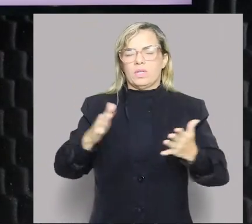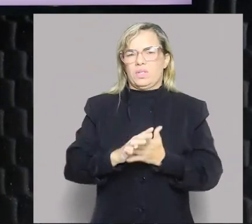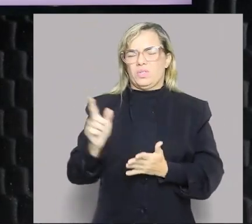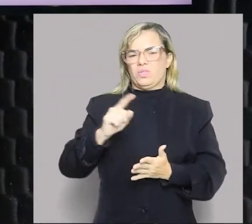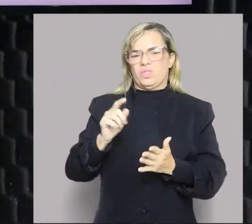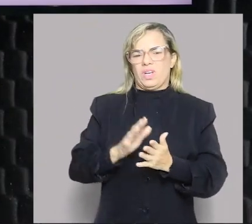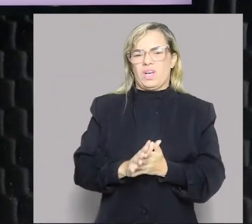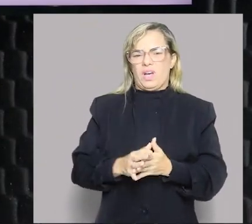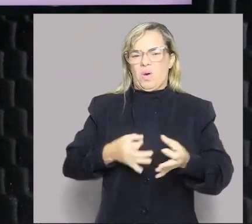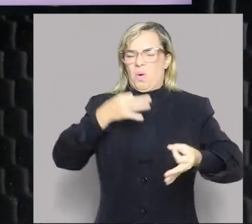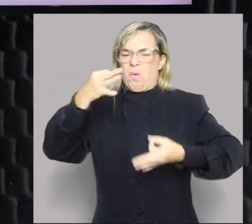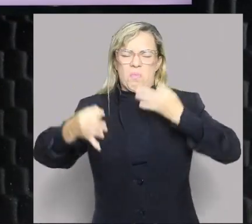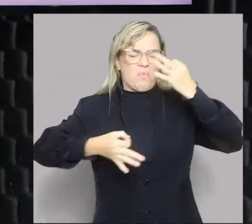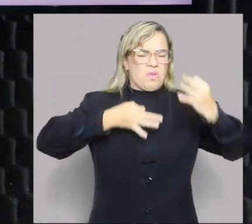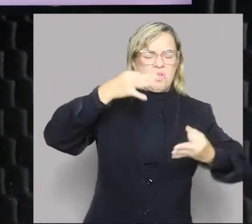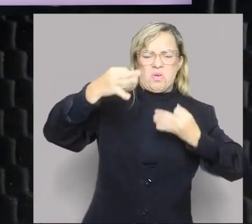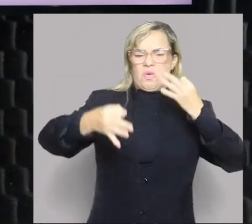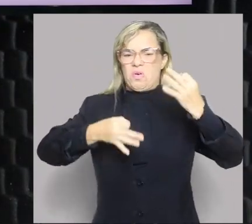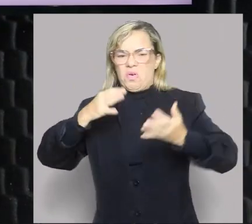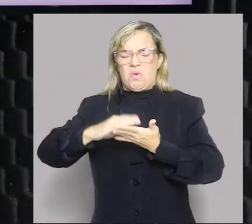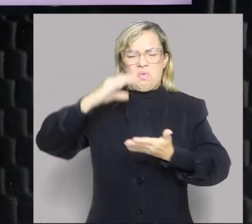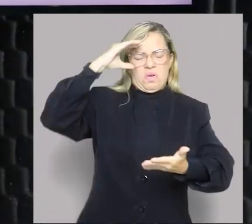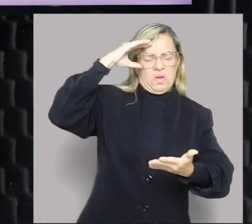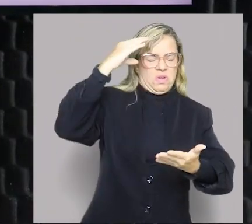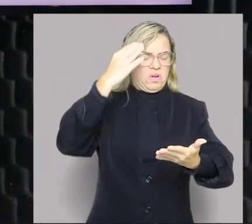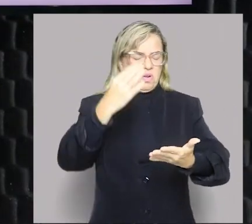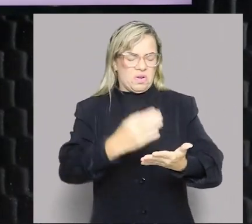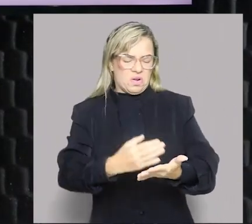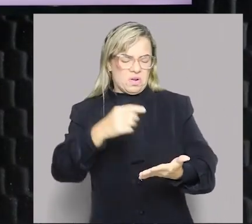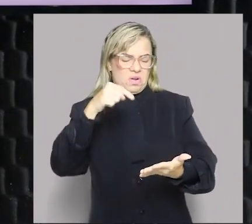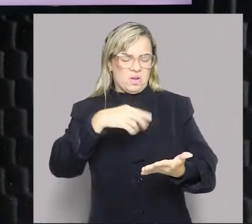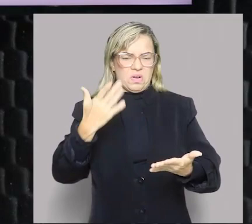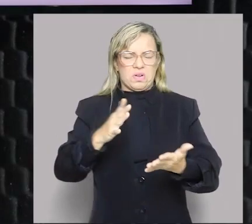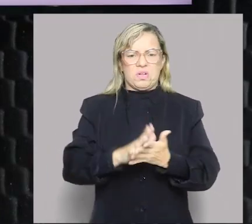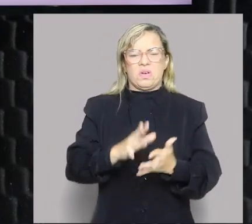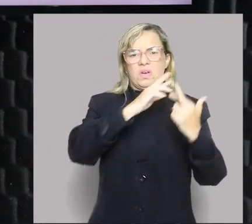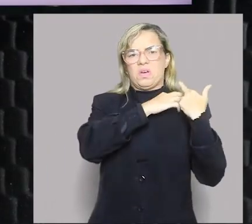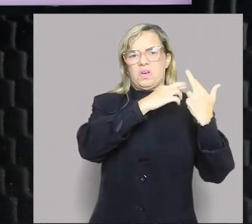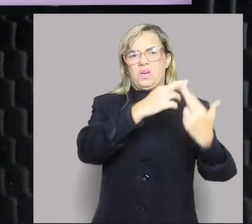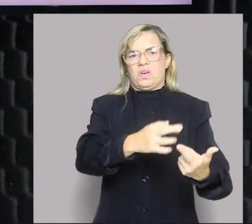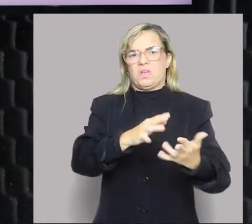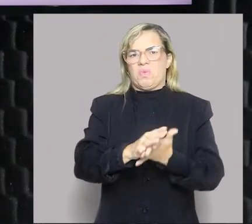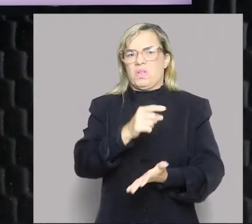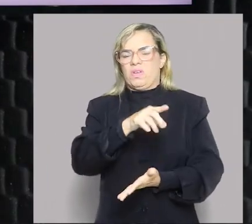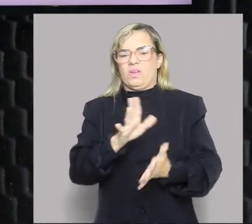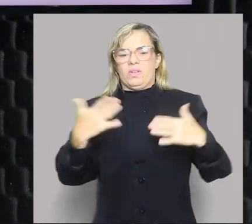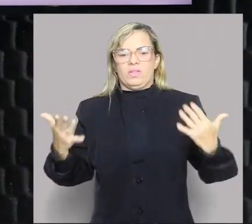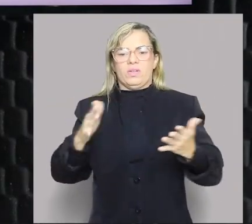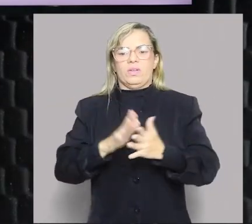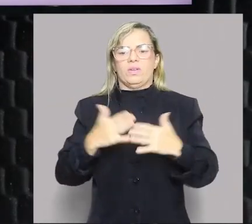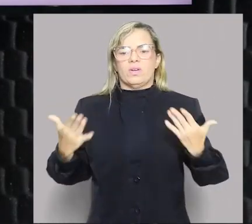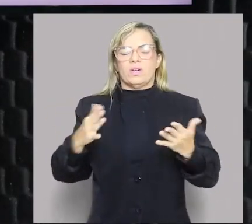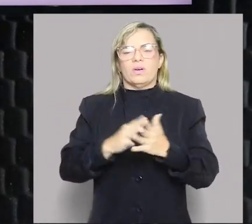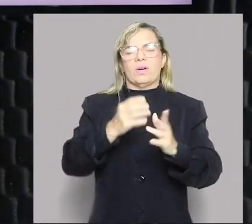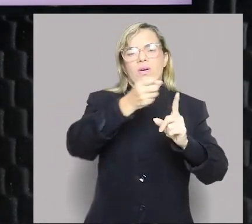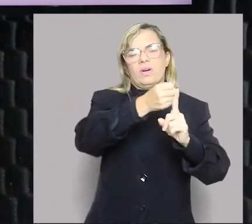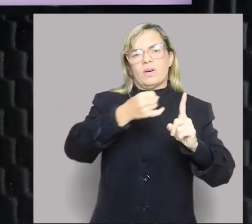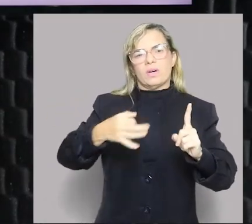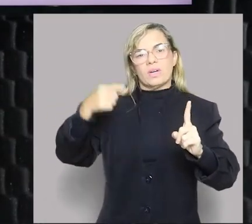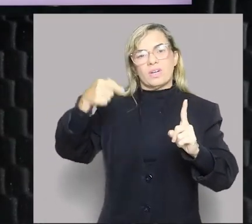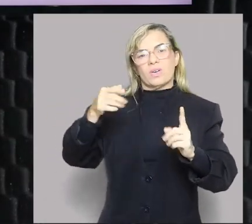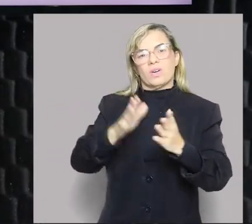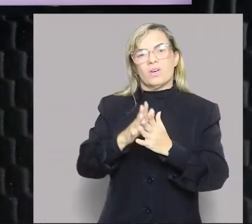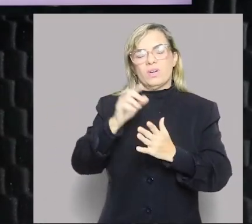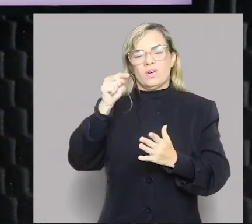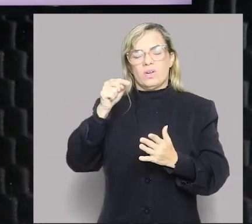defendendo uma tese, ele não está dizendo por que isso acontece, dando responsabilidades, ele só está dizendo o que é a síndrome, quem ela